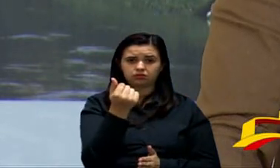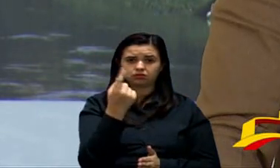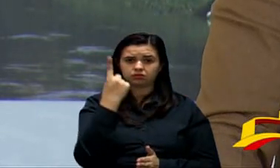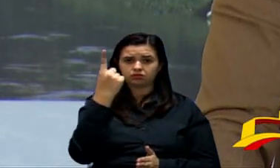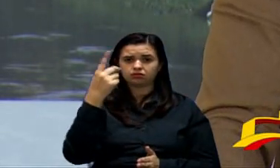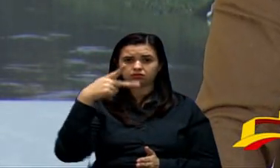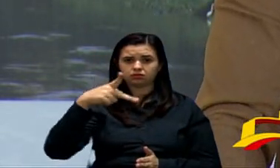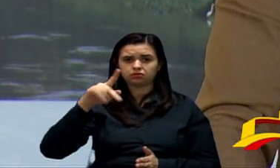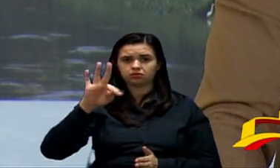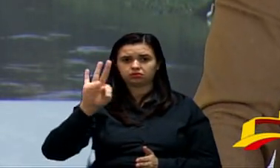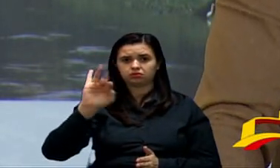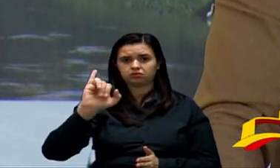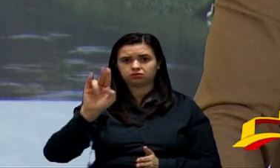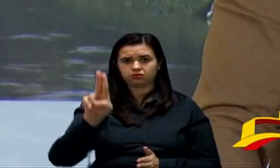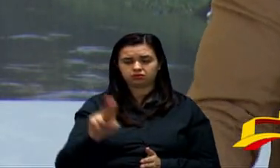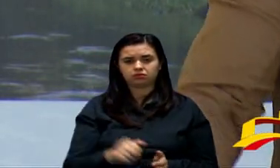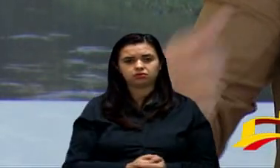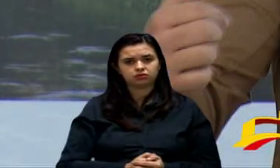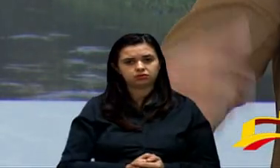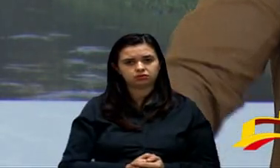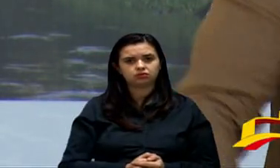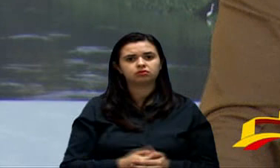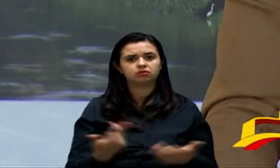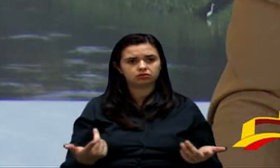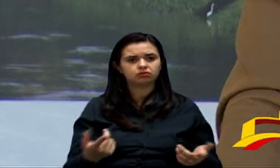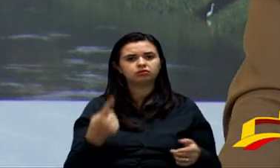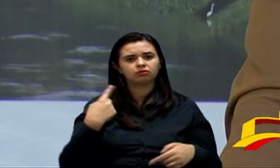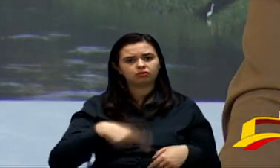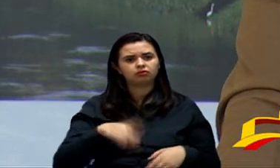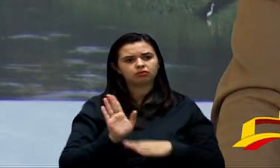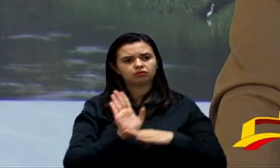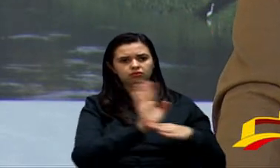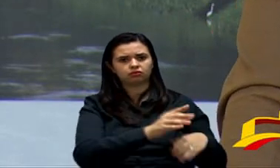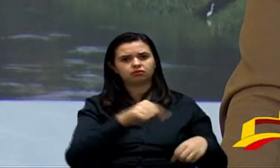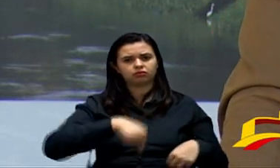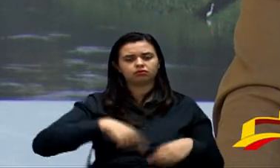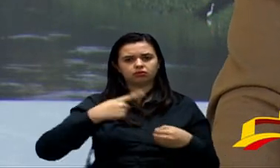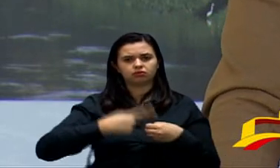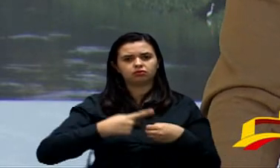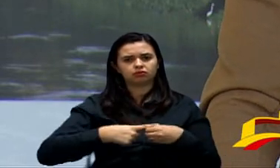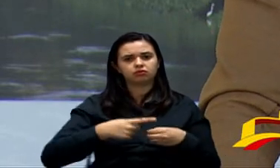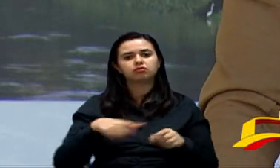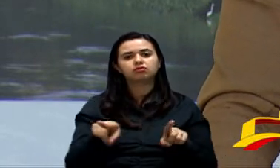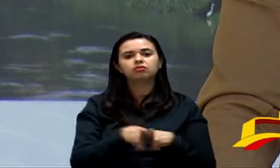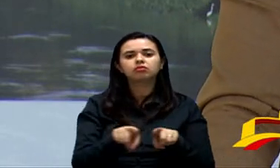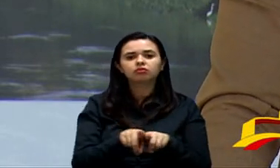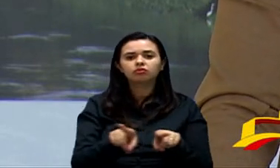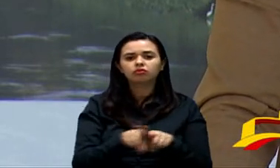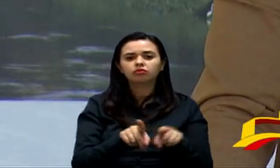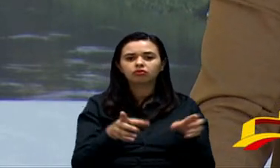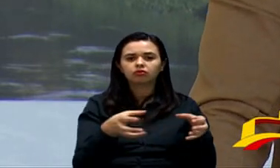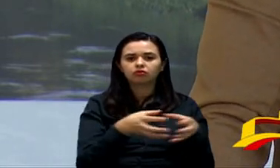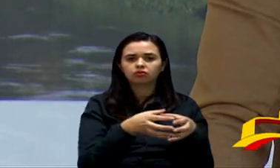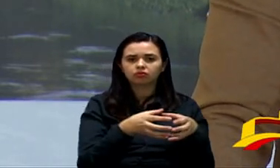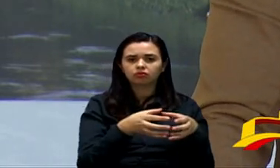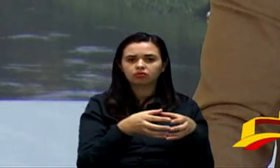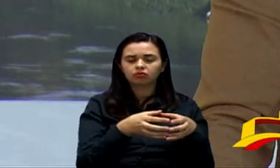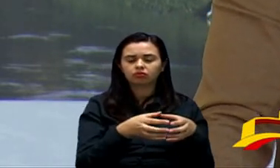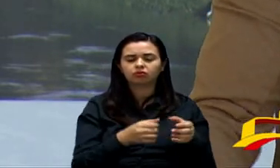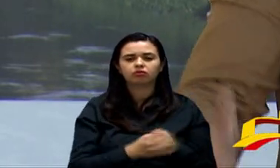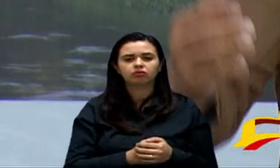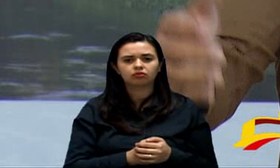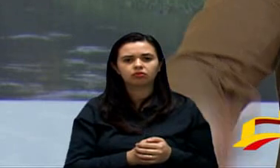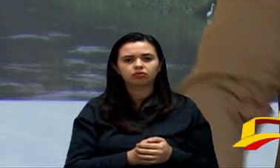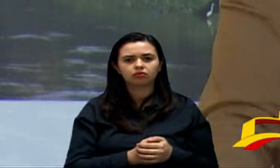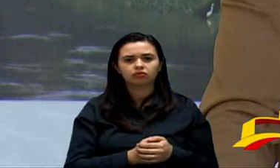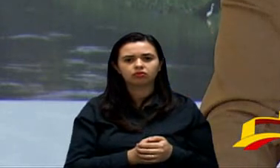outro projeto que impacta a cidade como um todo. Recentemente, eu trouxe um programa federal que o executivo encampou nesta cidade,